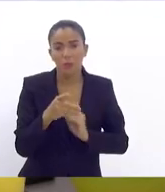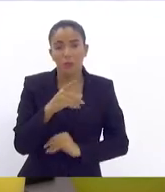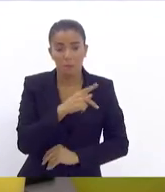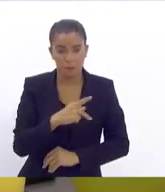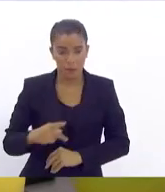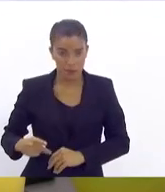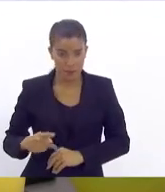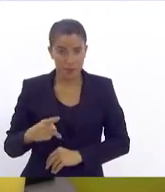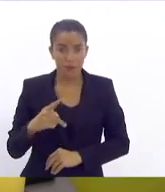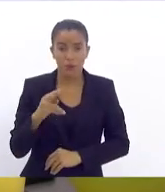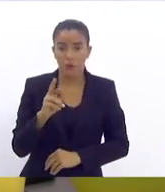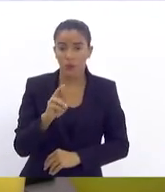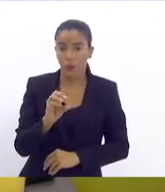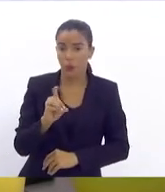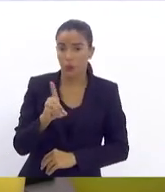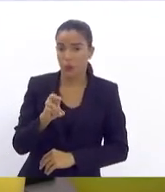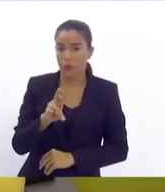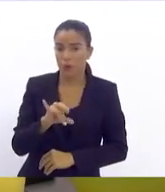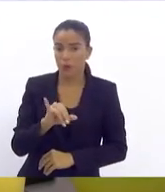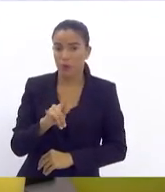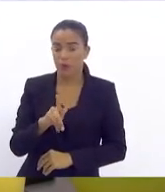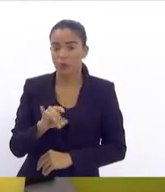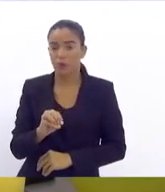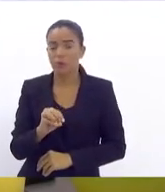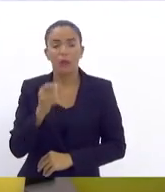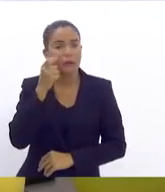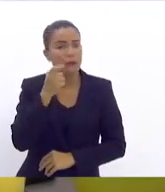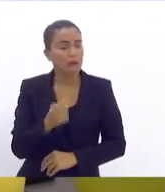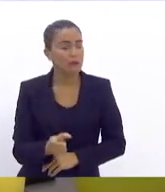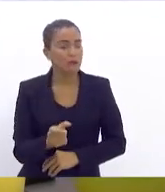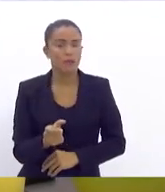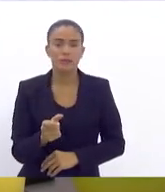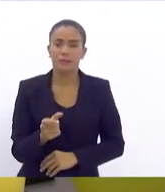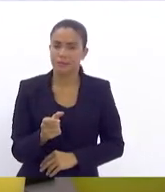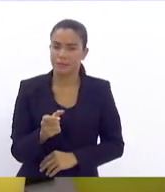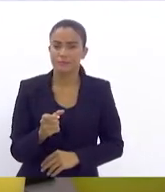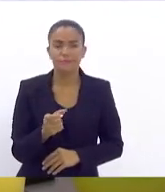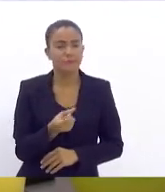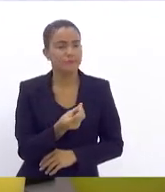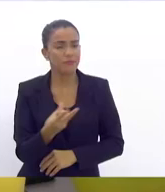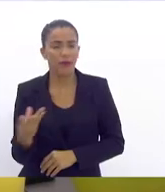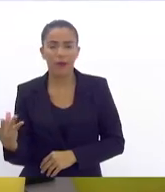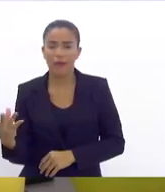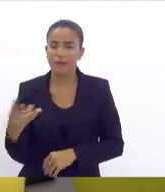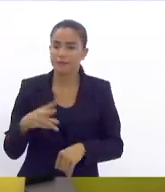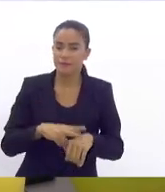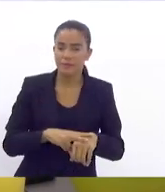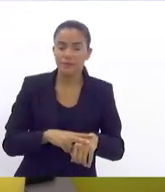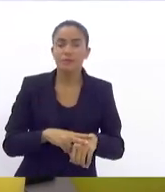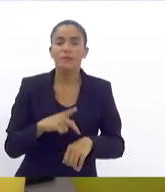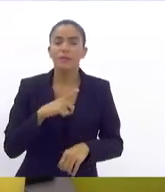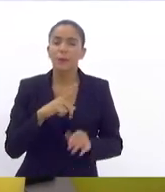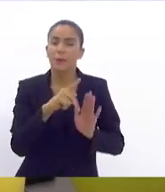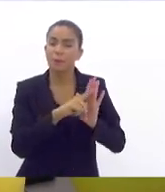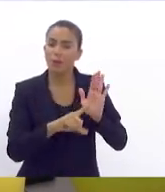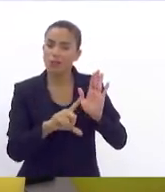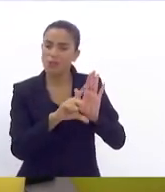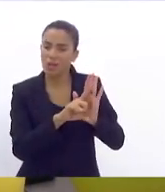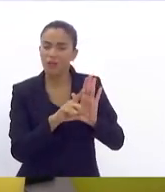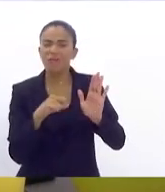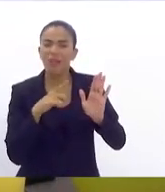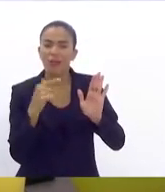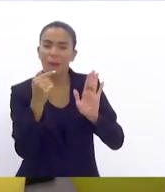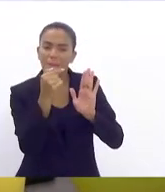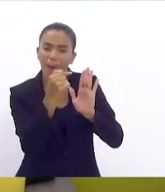Rodrigo Amorim, que é interessante pelo seguinte. Muitas vezes você tem um projeto que tem algum ponto